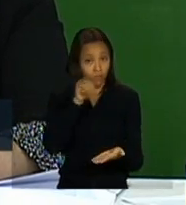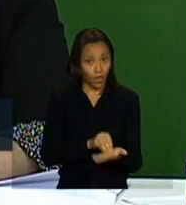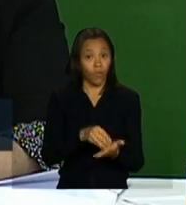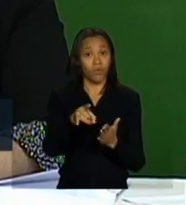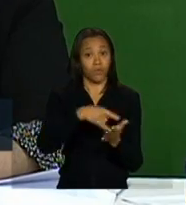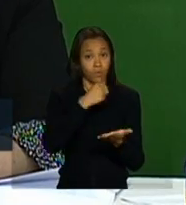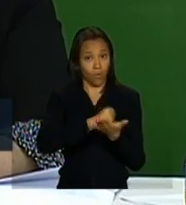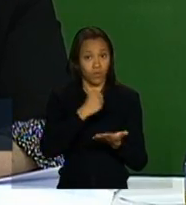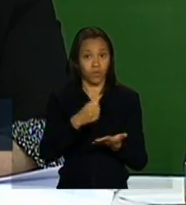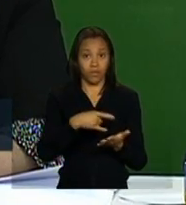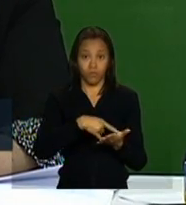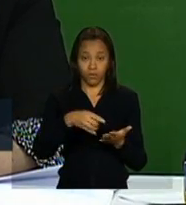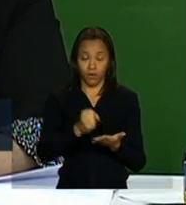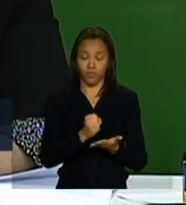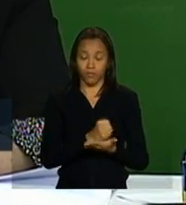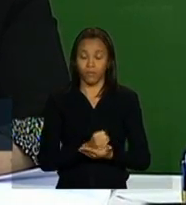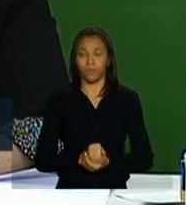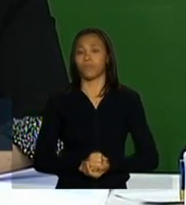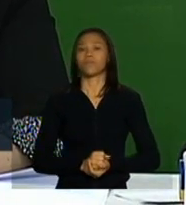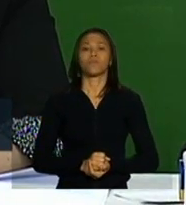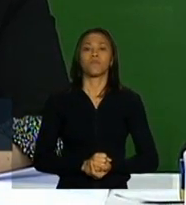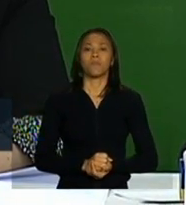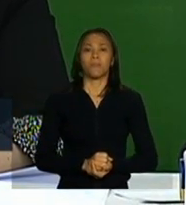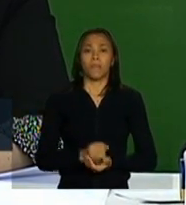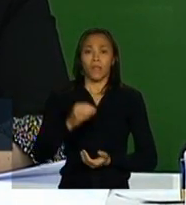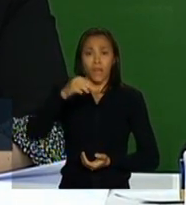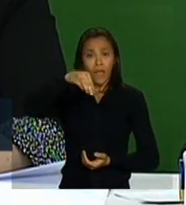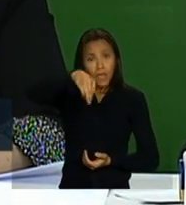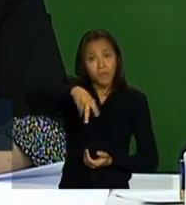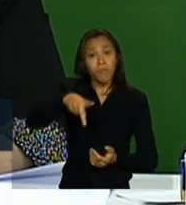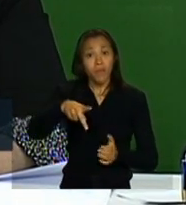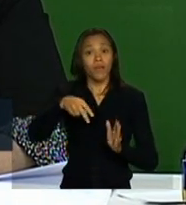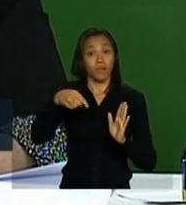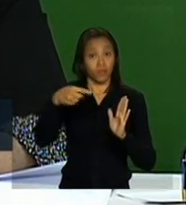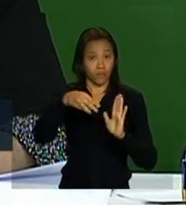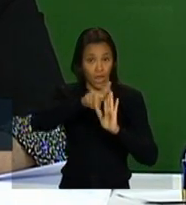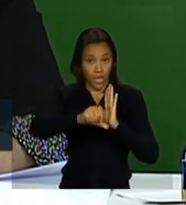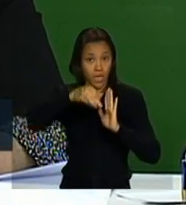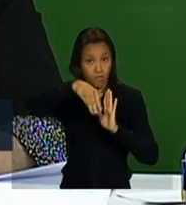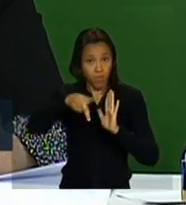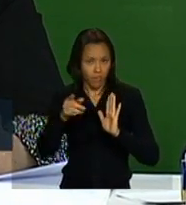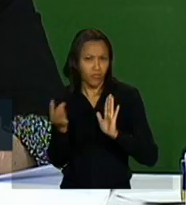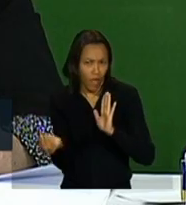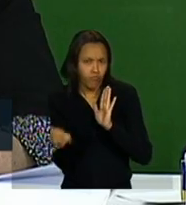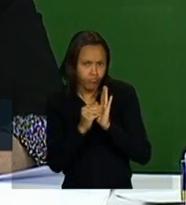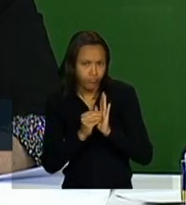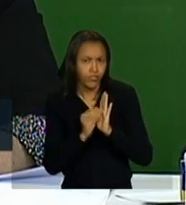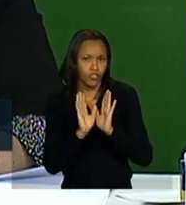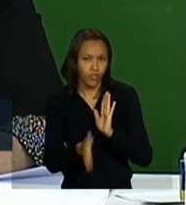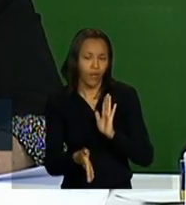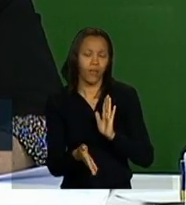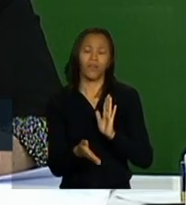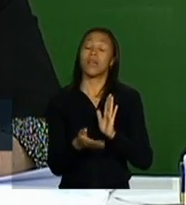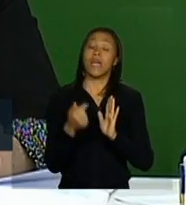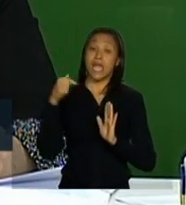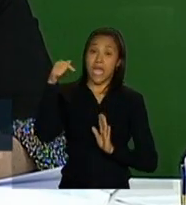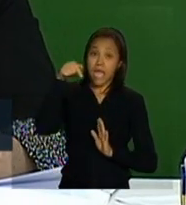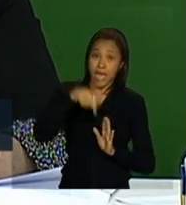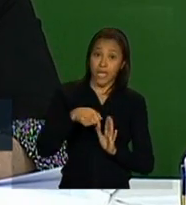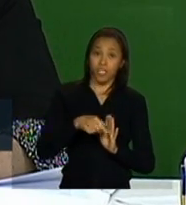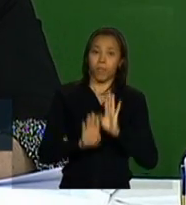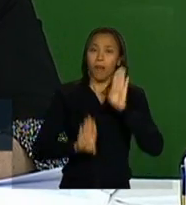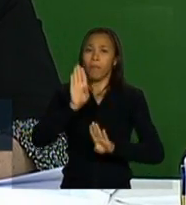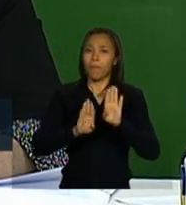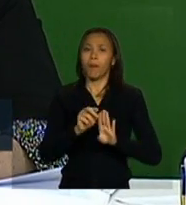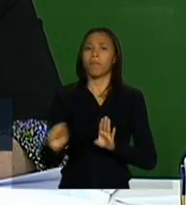ter quais são separadamente esses blocos, ou a gente vai ter acesso ou não? Esses portos que estão para ser licitados, depois